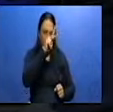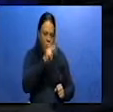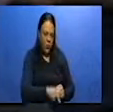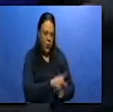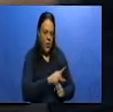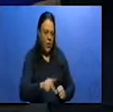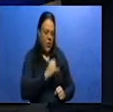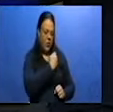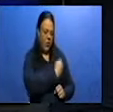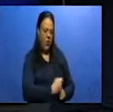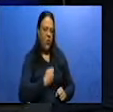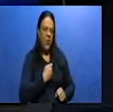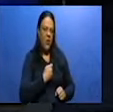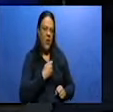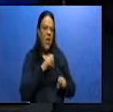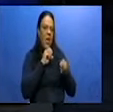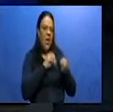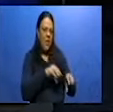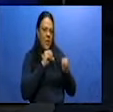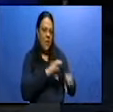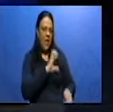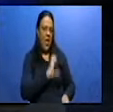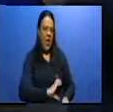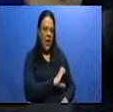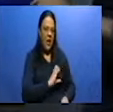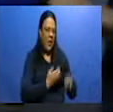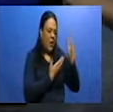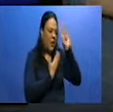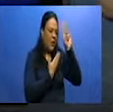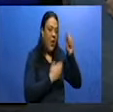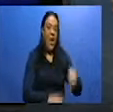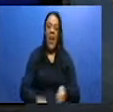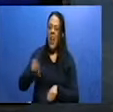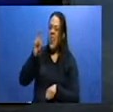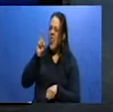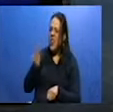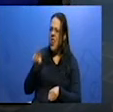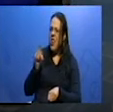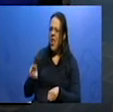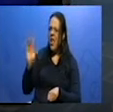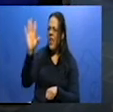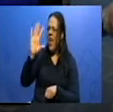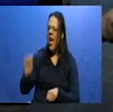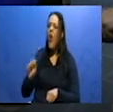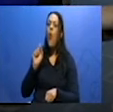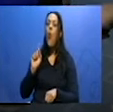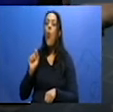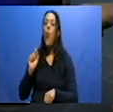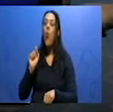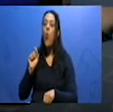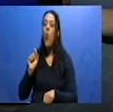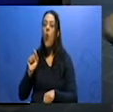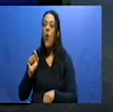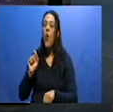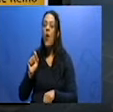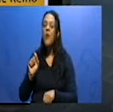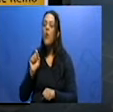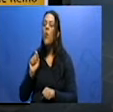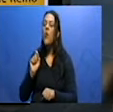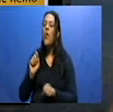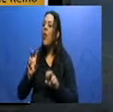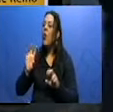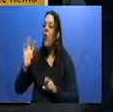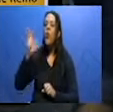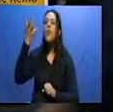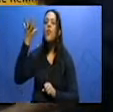aqui no Brasil, o que estava acontecendo lá na África? Vamos ver o que a África tem a ver com a nossa história? Então